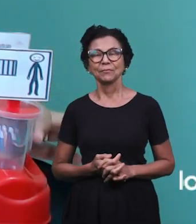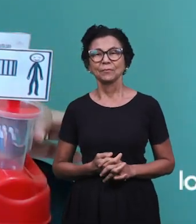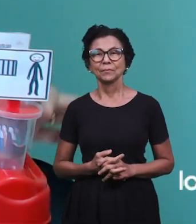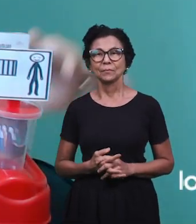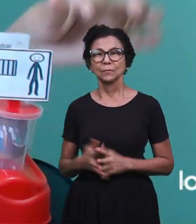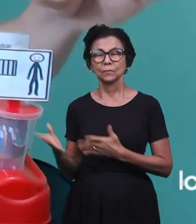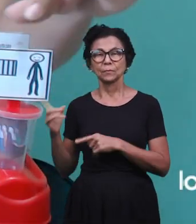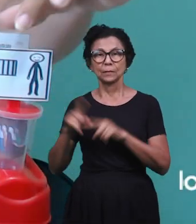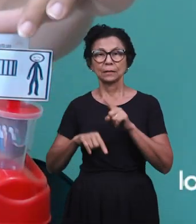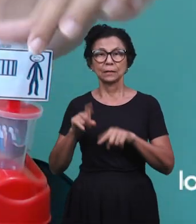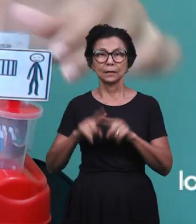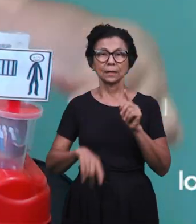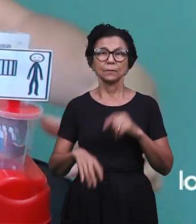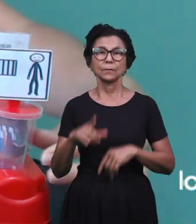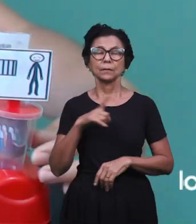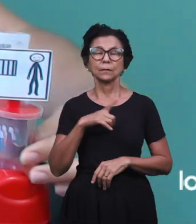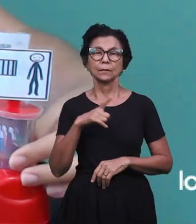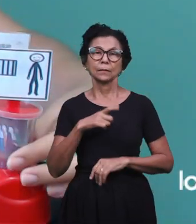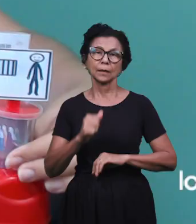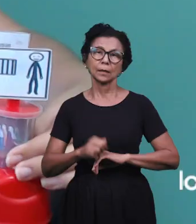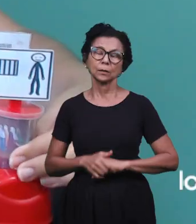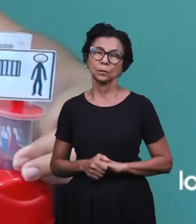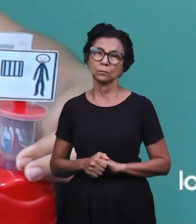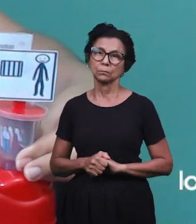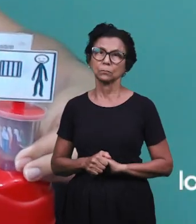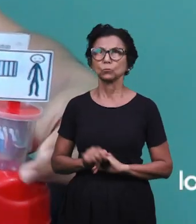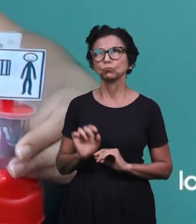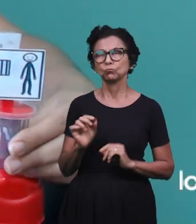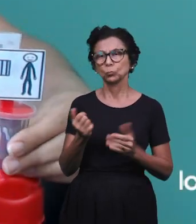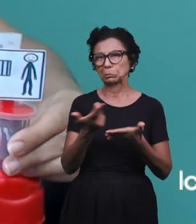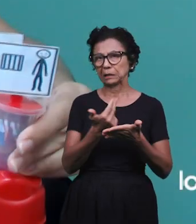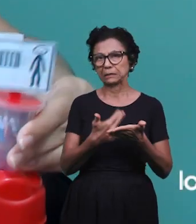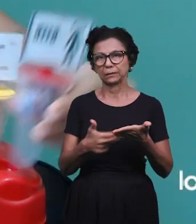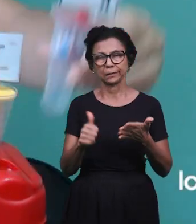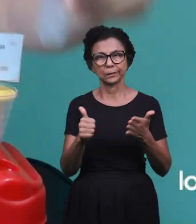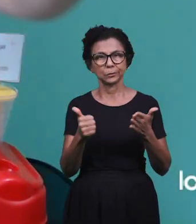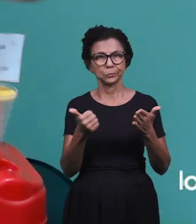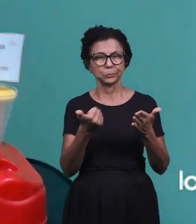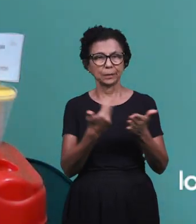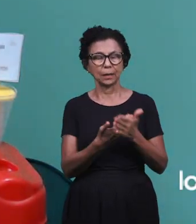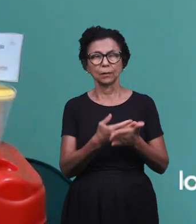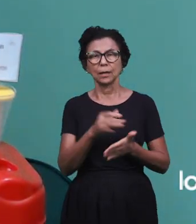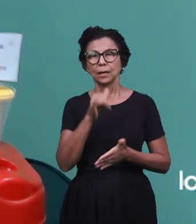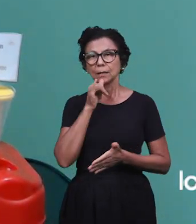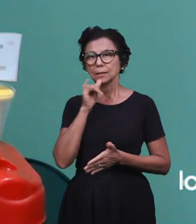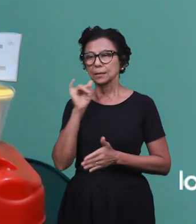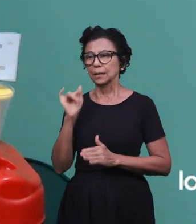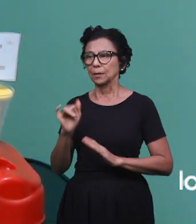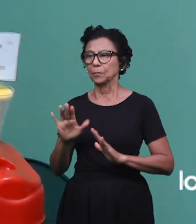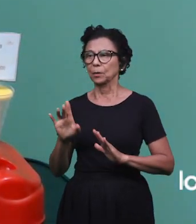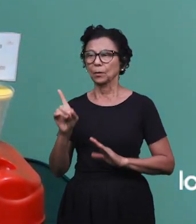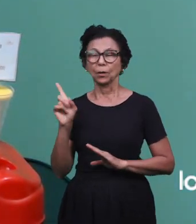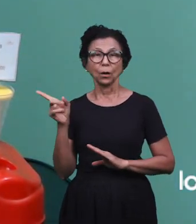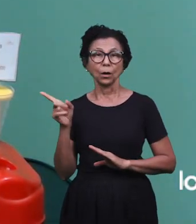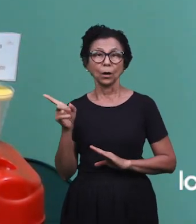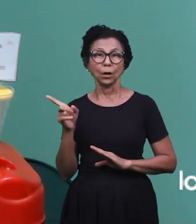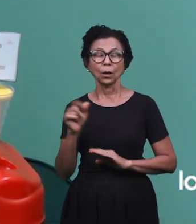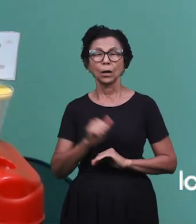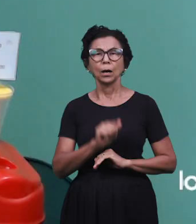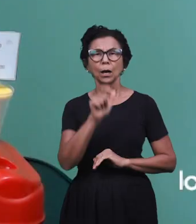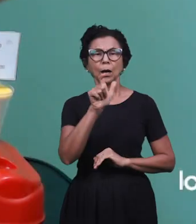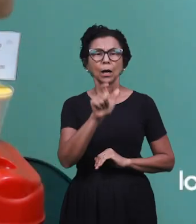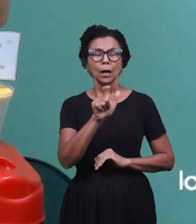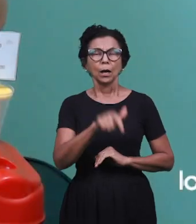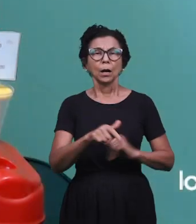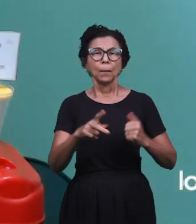materiais aqui, ele tem uma cena da aula, por exemplo, aqui Pedro foi preso, né? Mas o que a